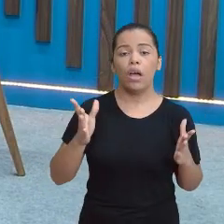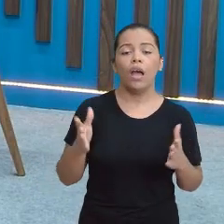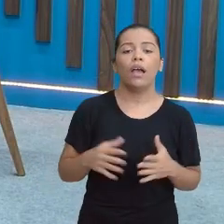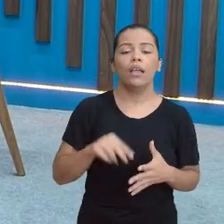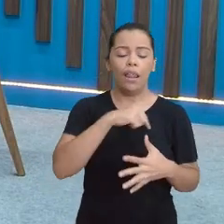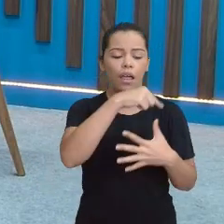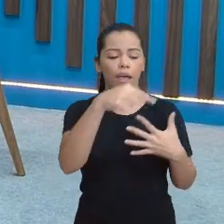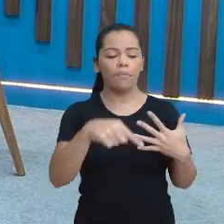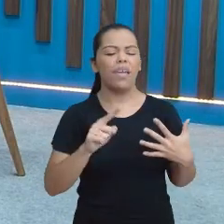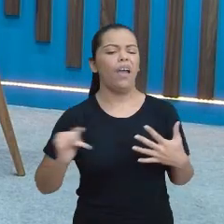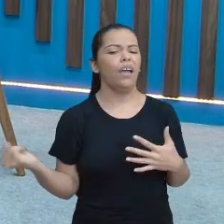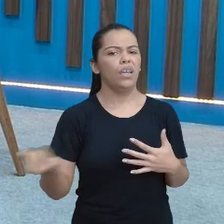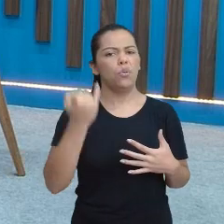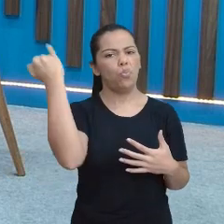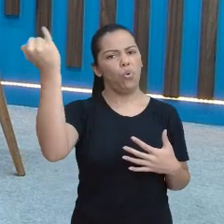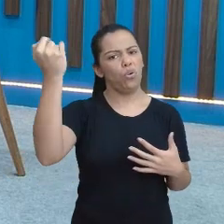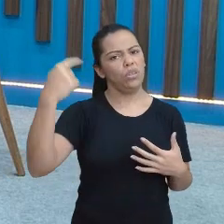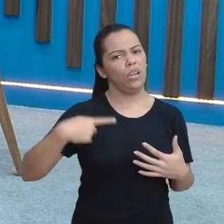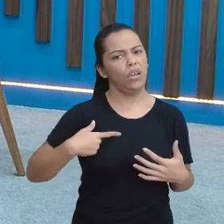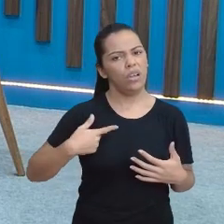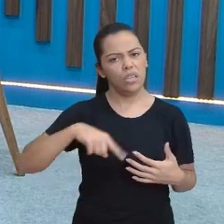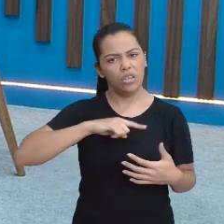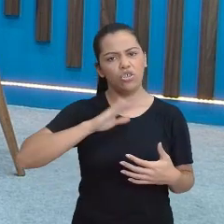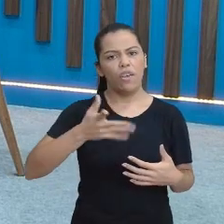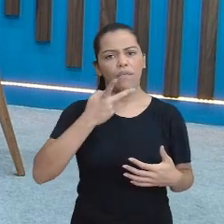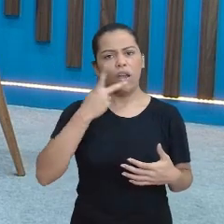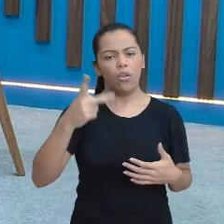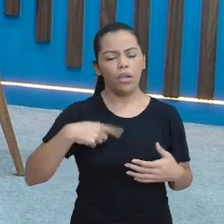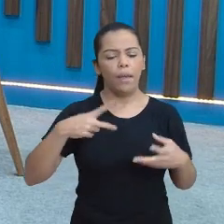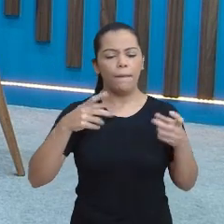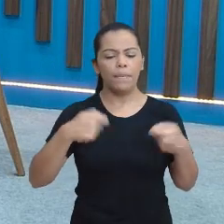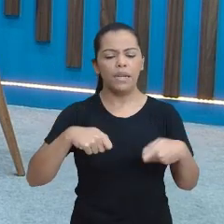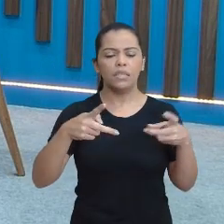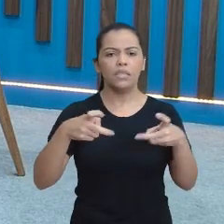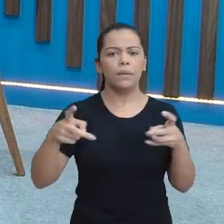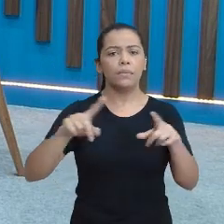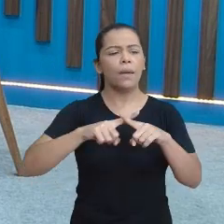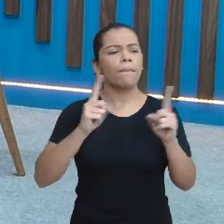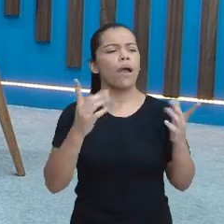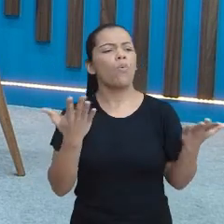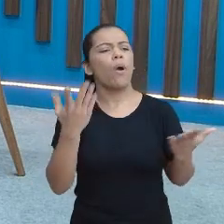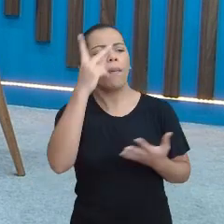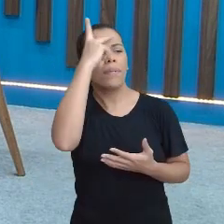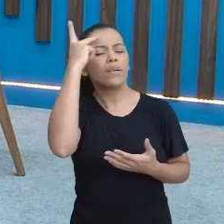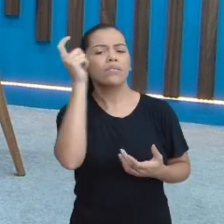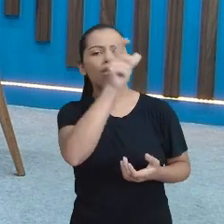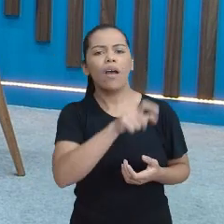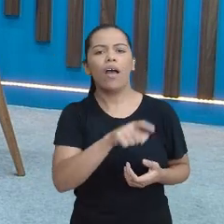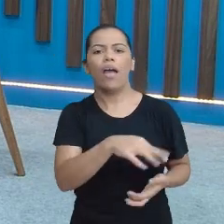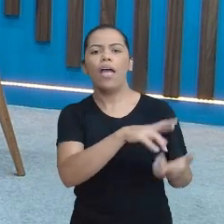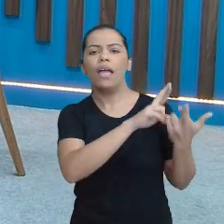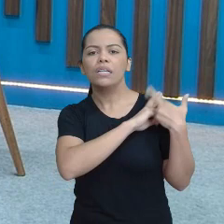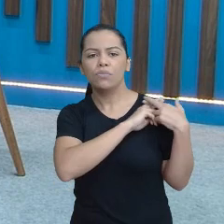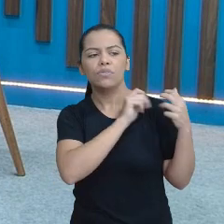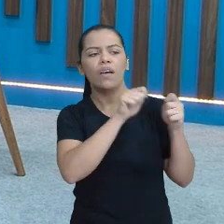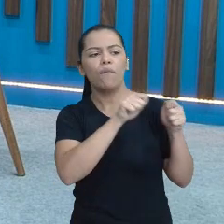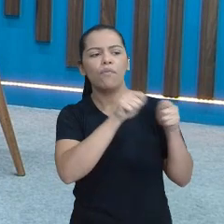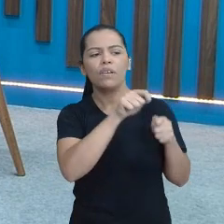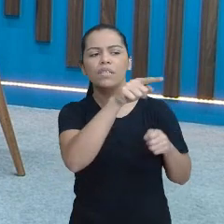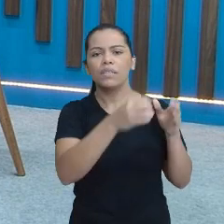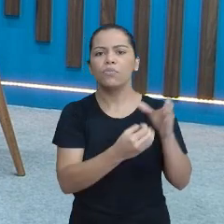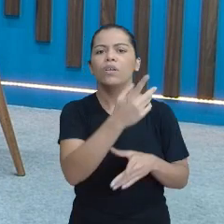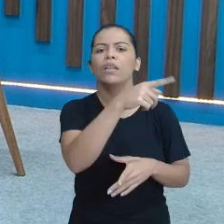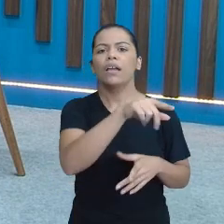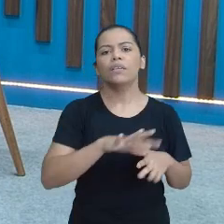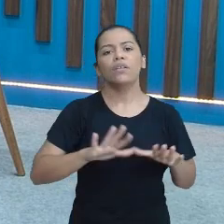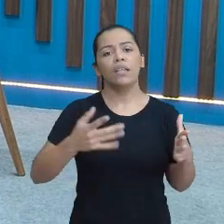do que precisa ser percebido, mas quem é que vai fazer isso, né? De quem é essa demanda tão importante? Então,